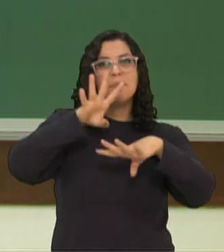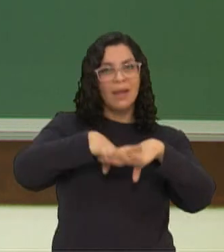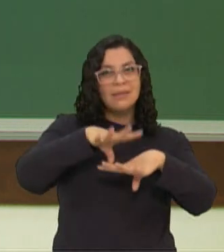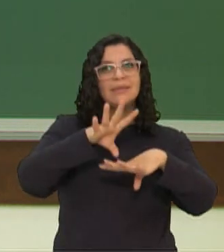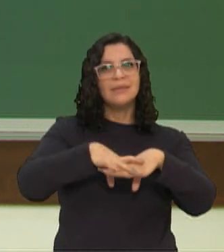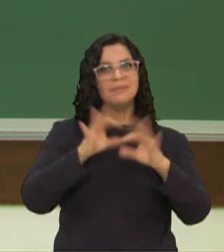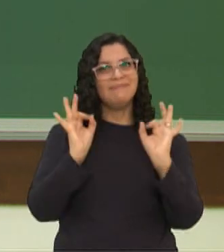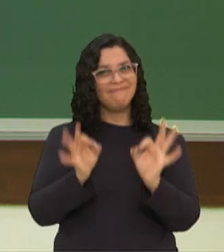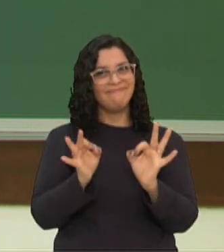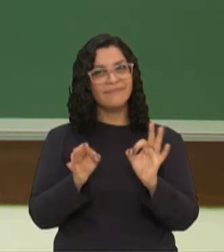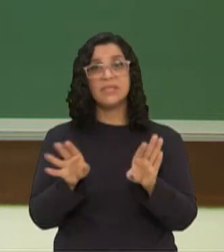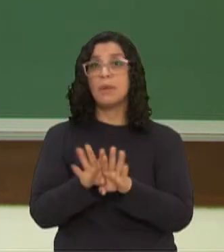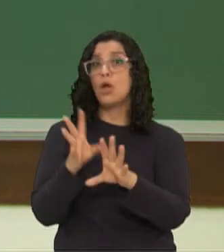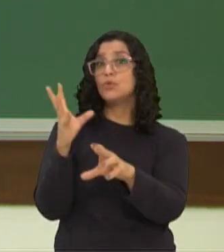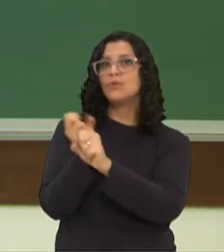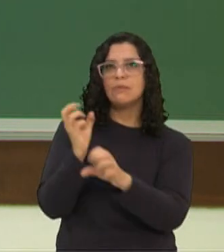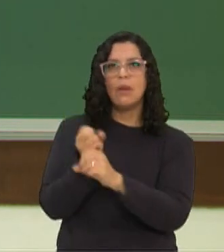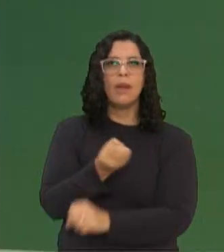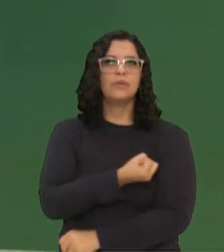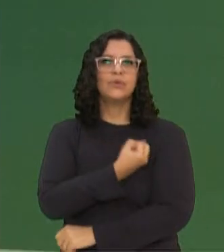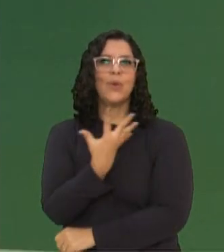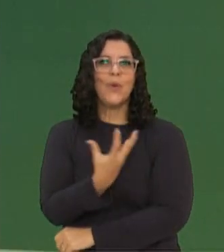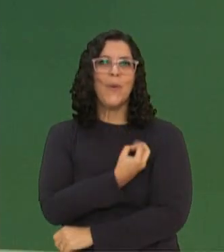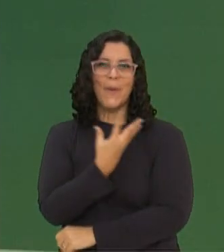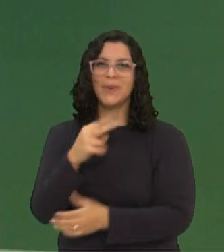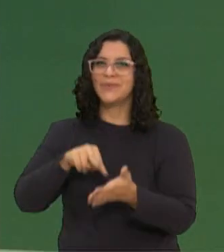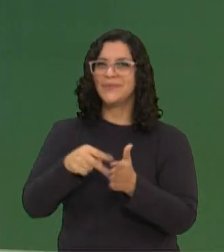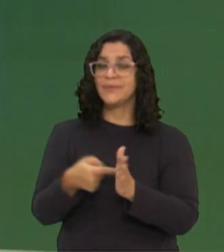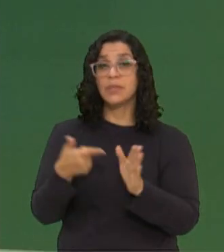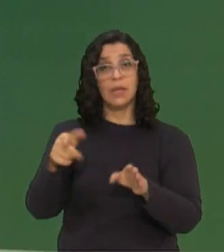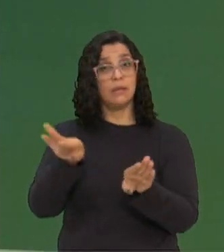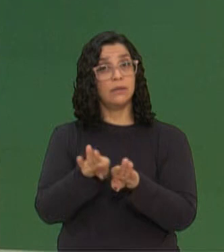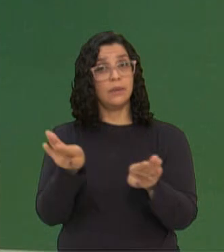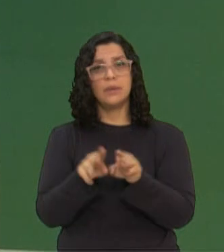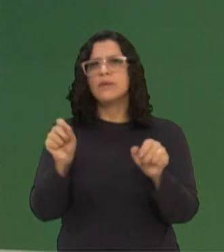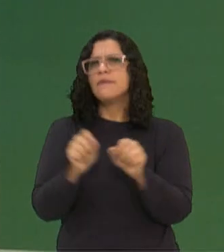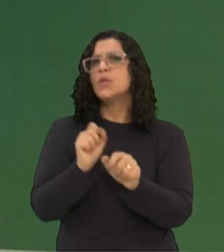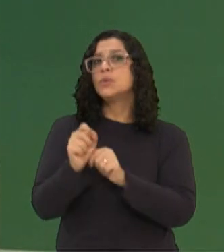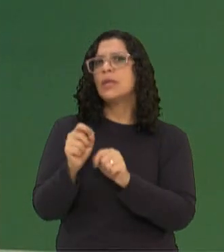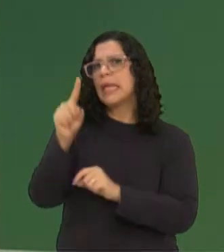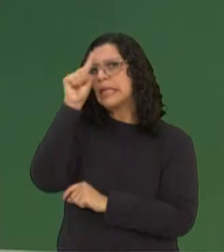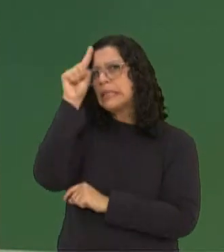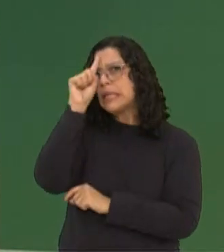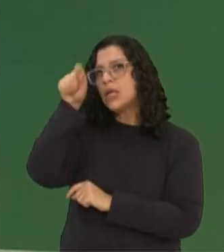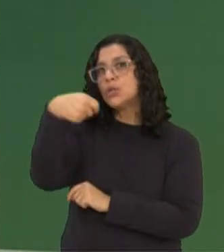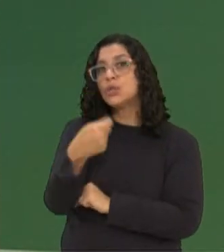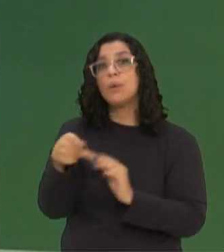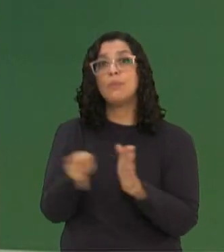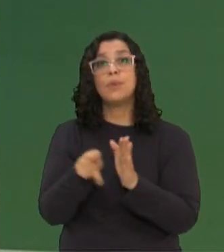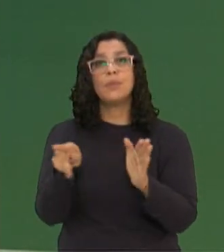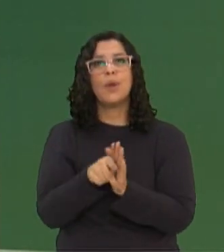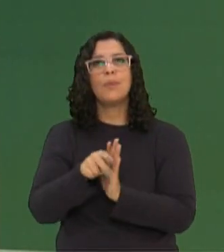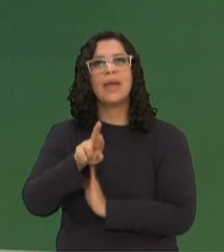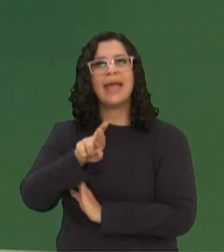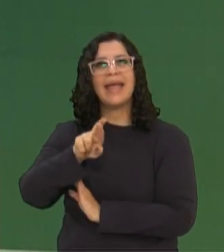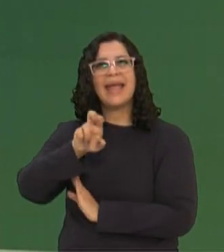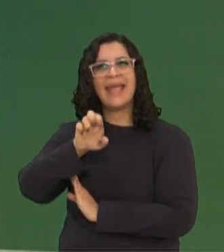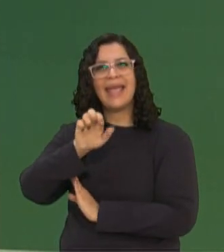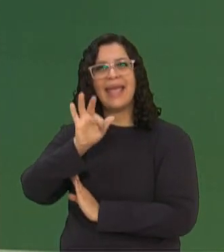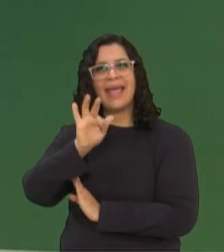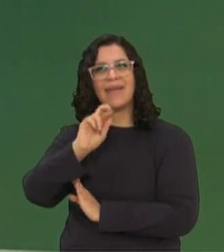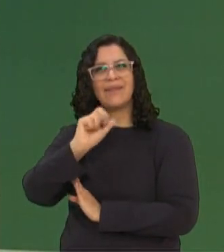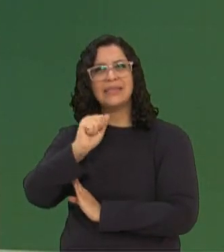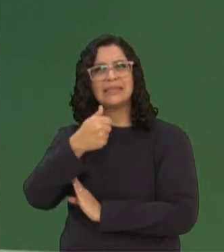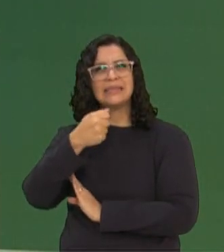matemática. São números. Além disso, ele vai fazer grandes ideias sobre as leis de refração e reflexão da